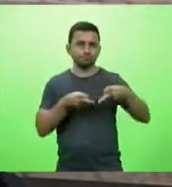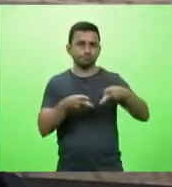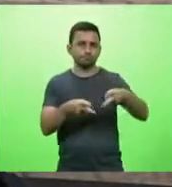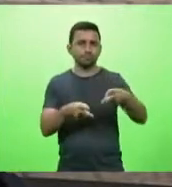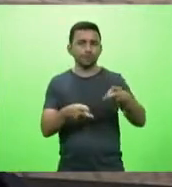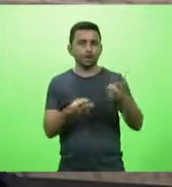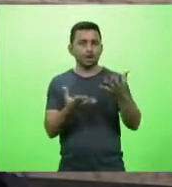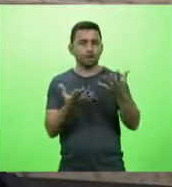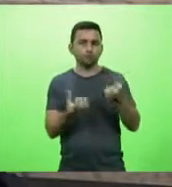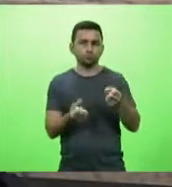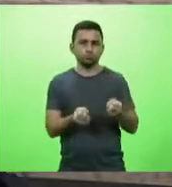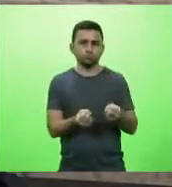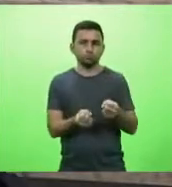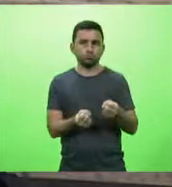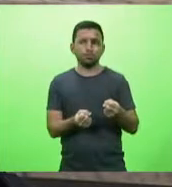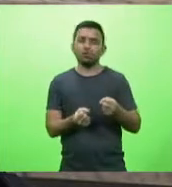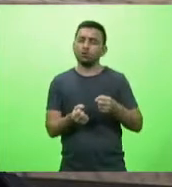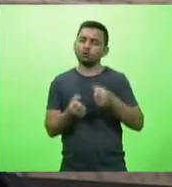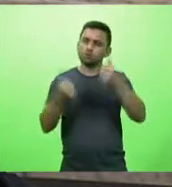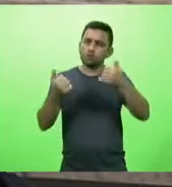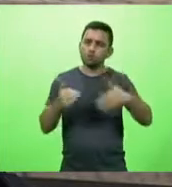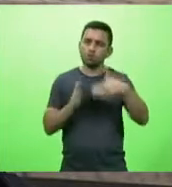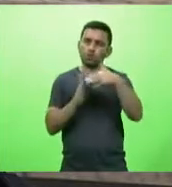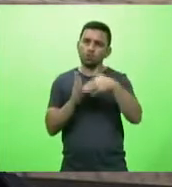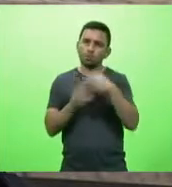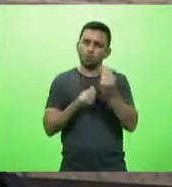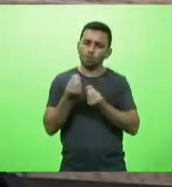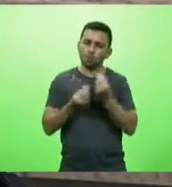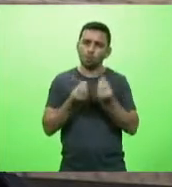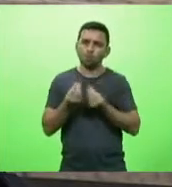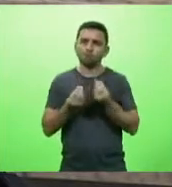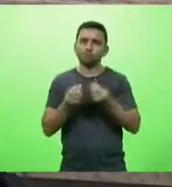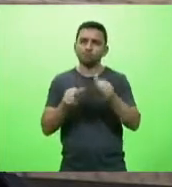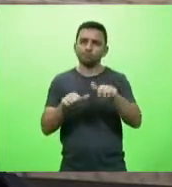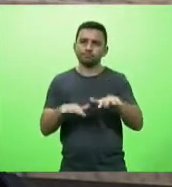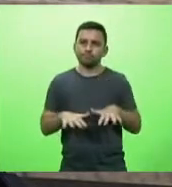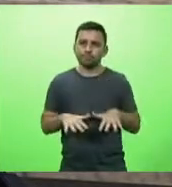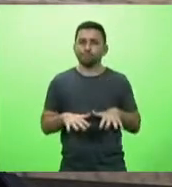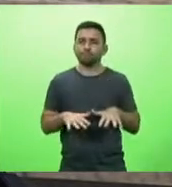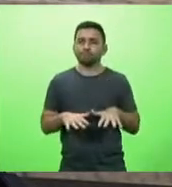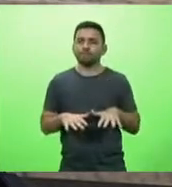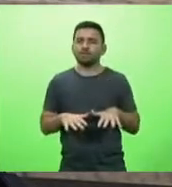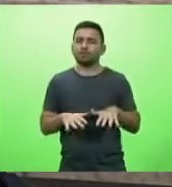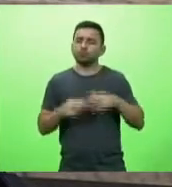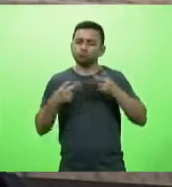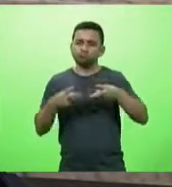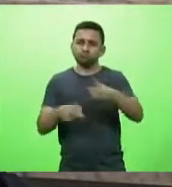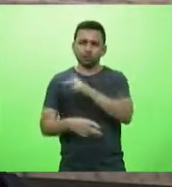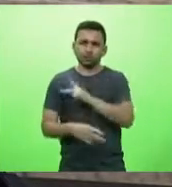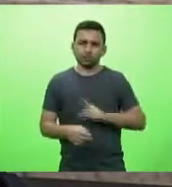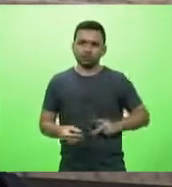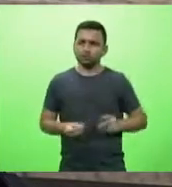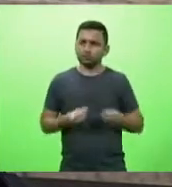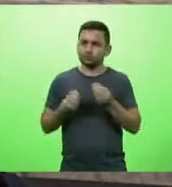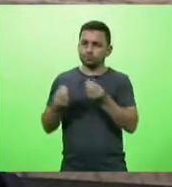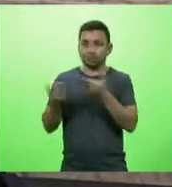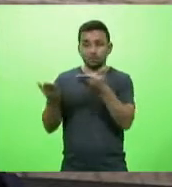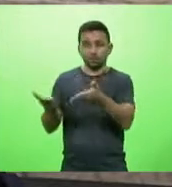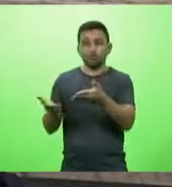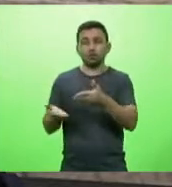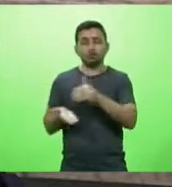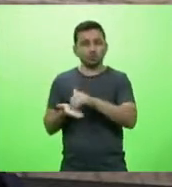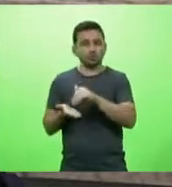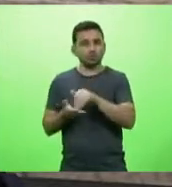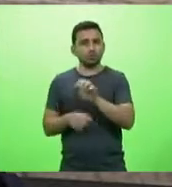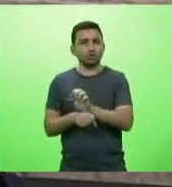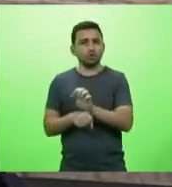presidência, apresentou a metodologia dos trabalhos da presente sessão. Ato contínuo, o senhor presidente concedeu a palavra ao senhor secretário do Estado de Saúde